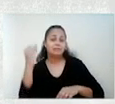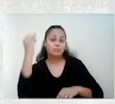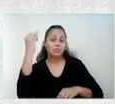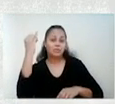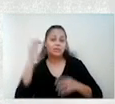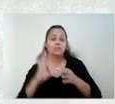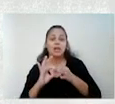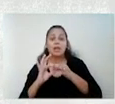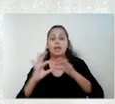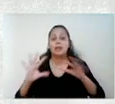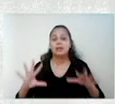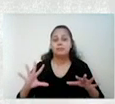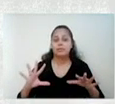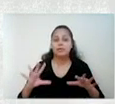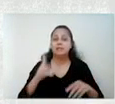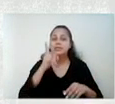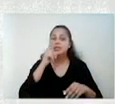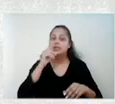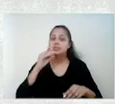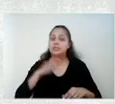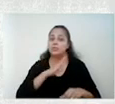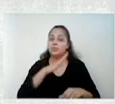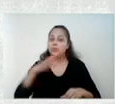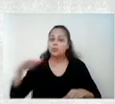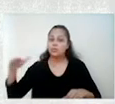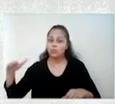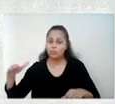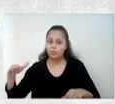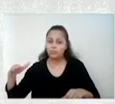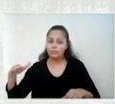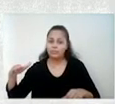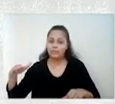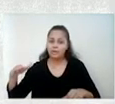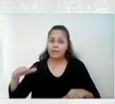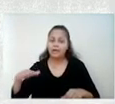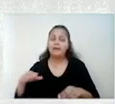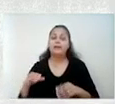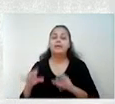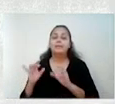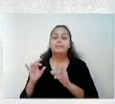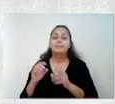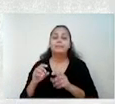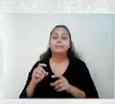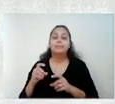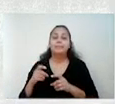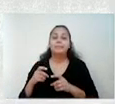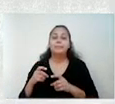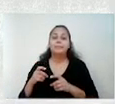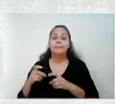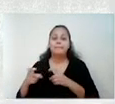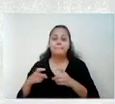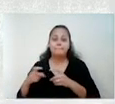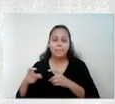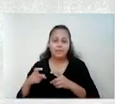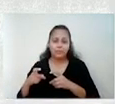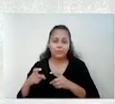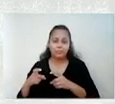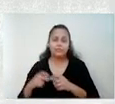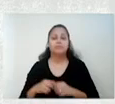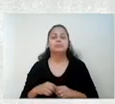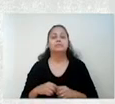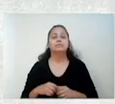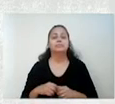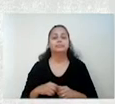a liberação do mar Mediterrâneo para o comércio. Outro impacto, pessoal, né,